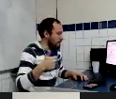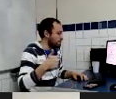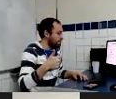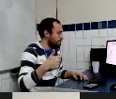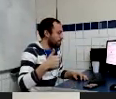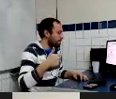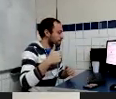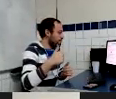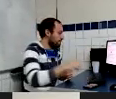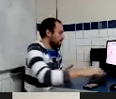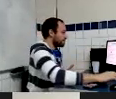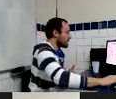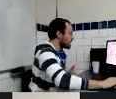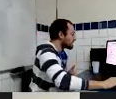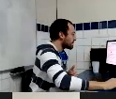Tudo bem?